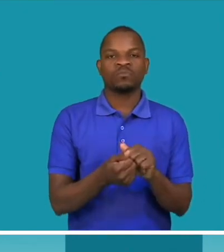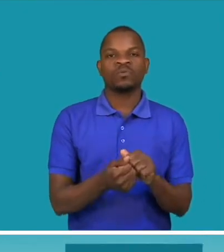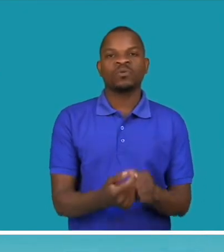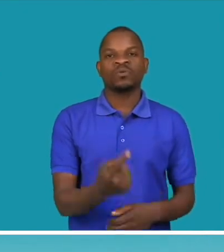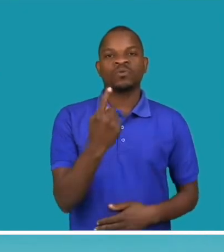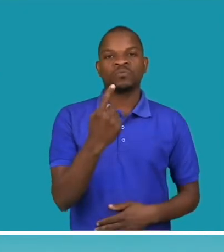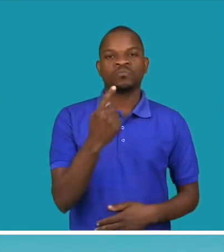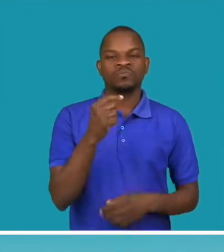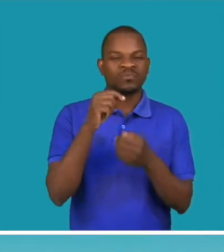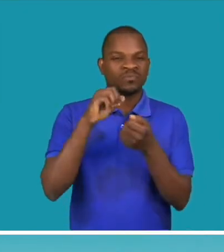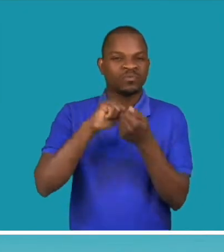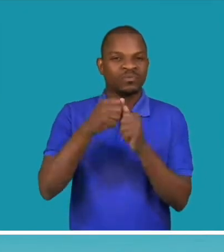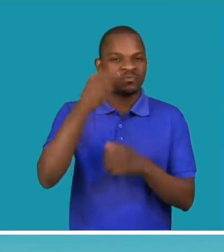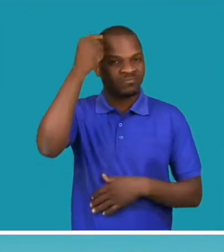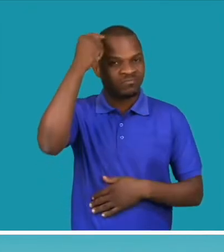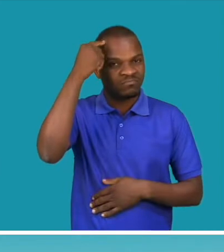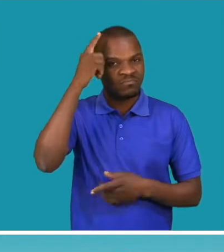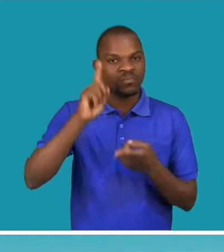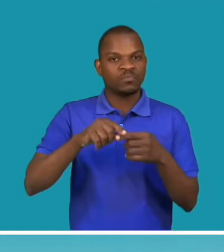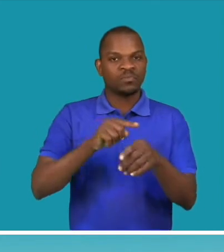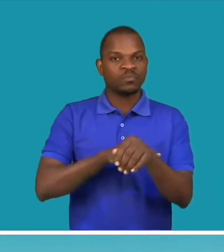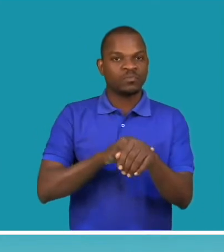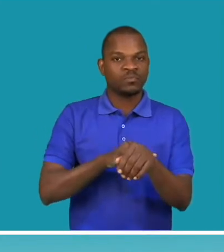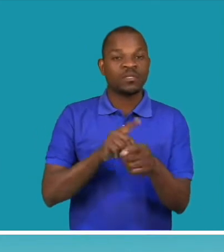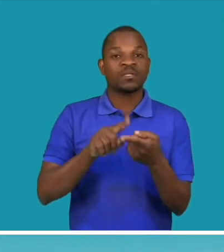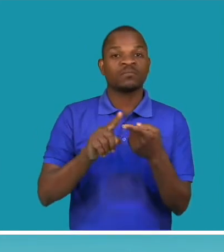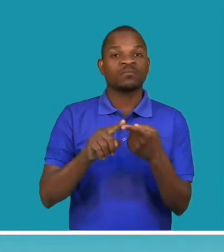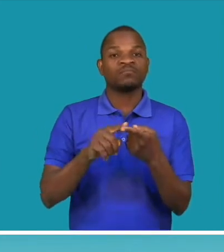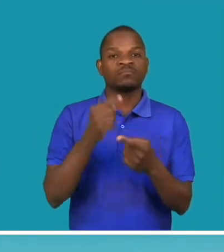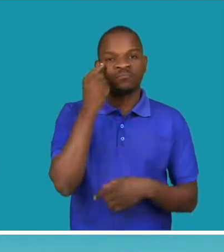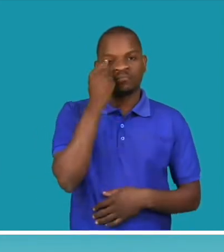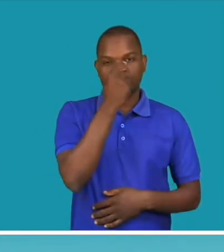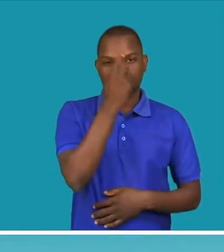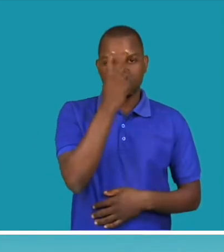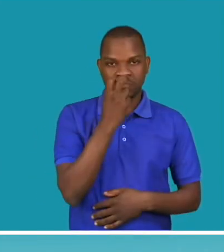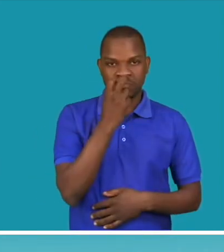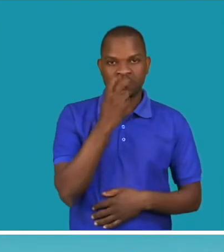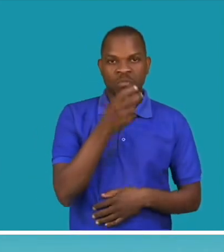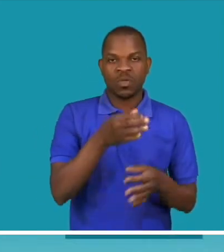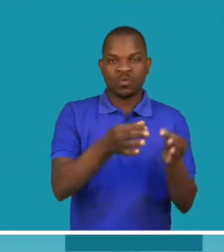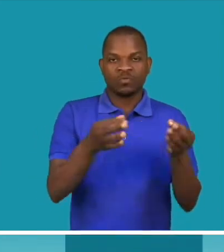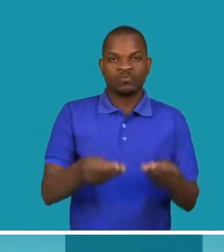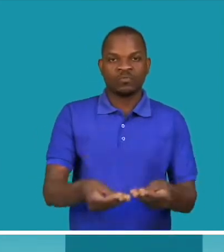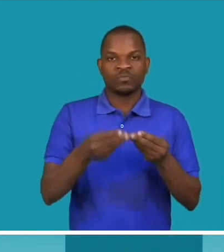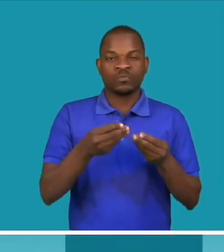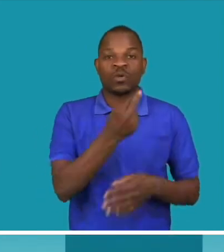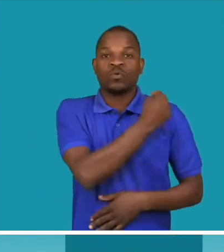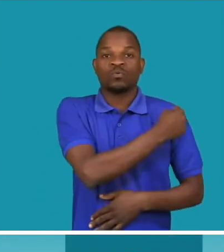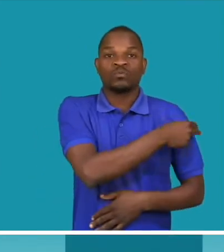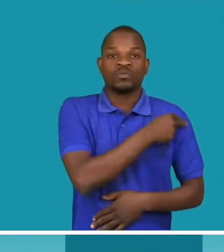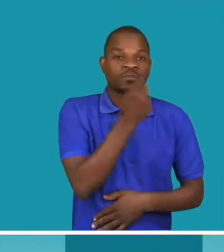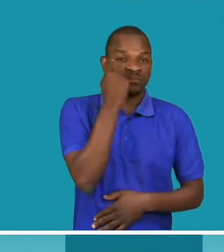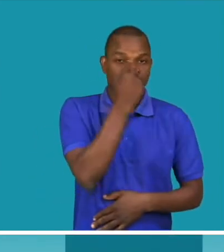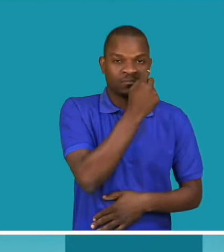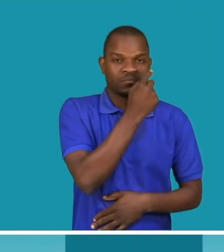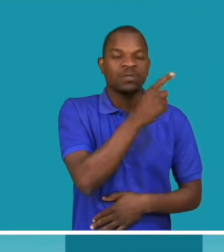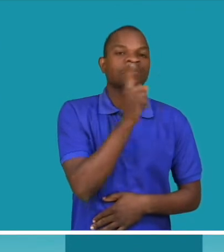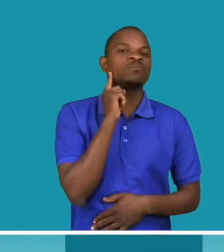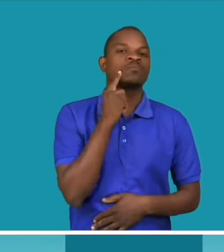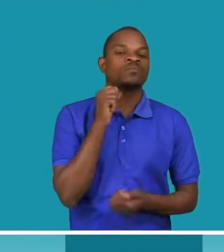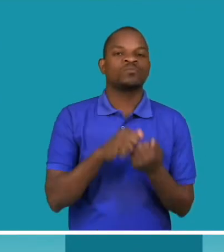seguintes: perturbações mentais, doença da pele e cegueira. Deram meu documento para a oftalmologia e disseram